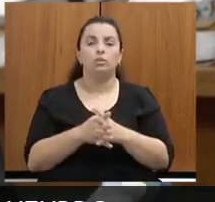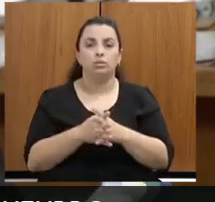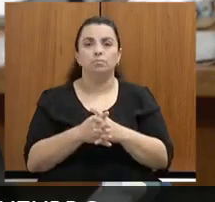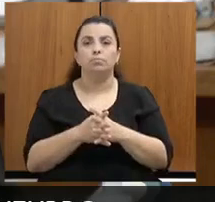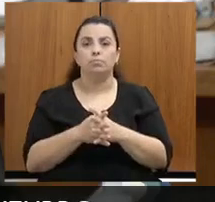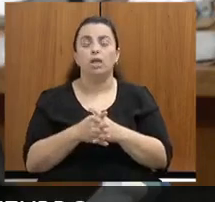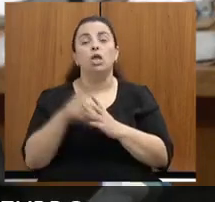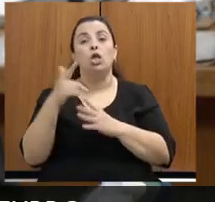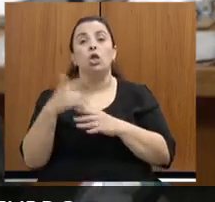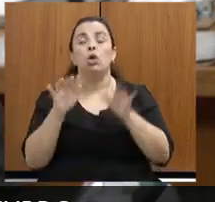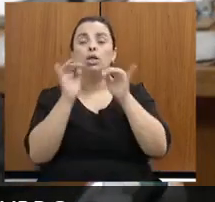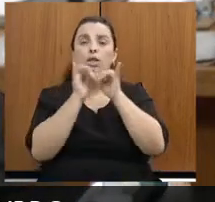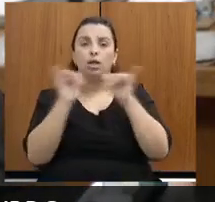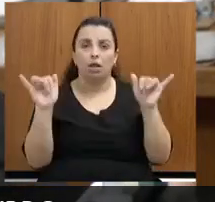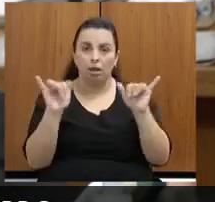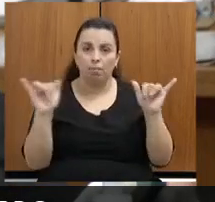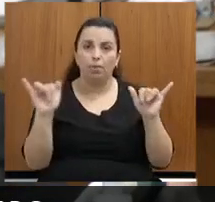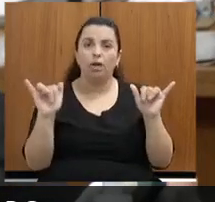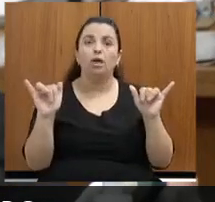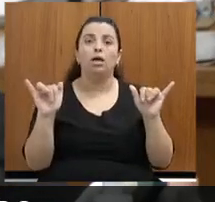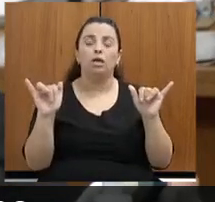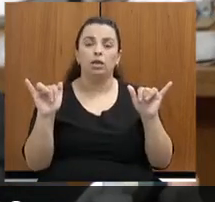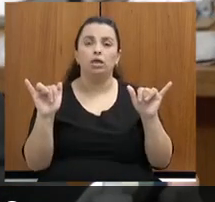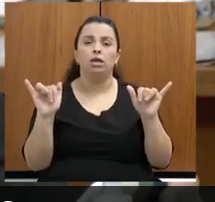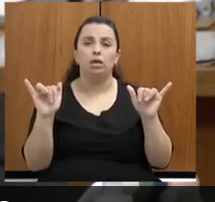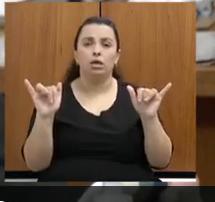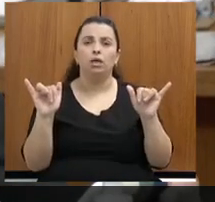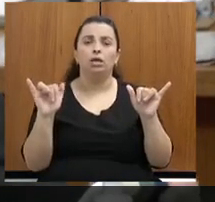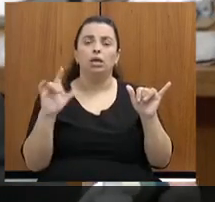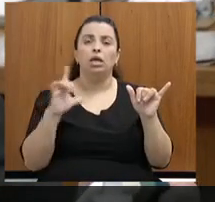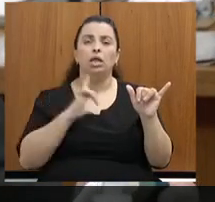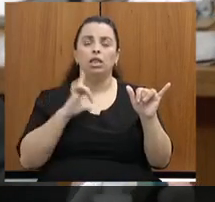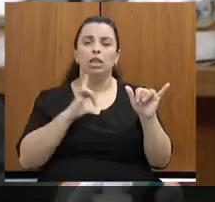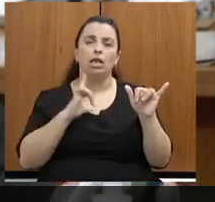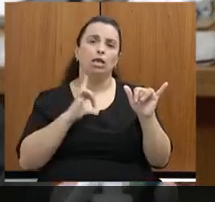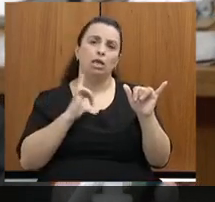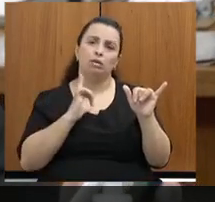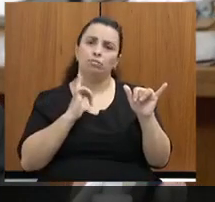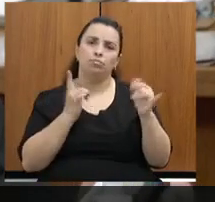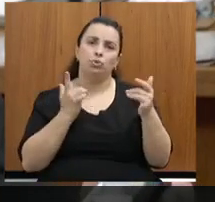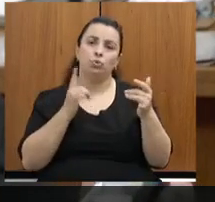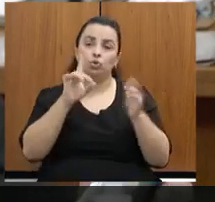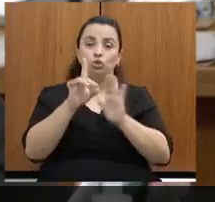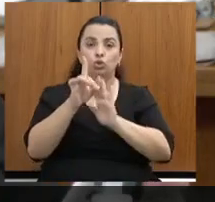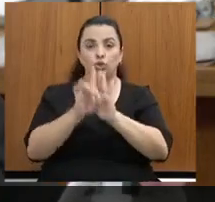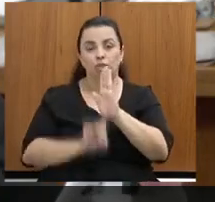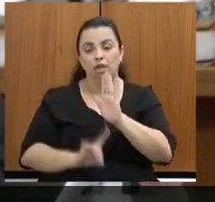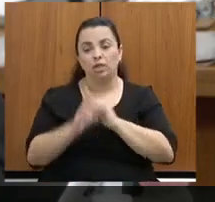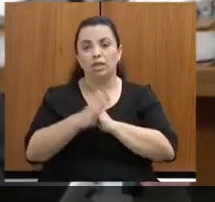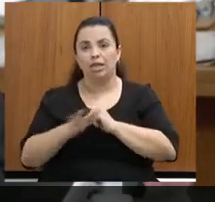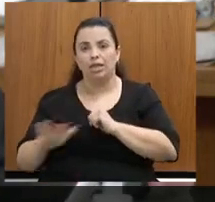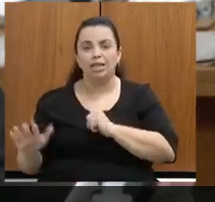uma campanha aí relativa aos direitos da a e do Adolescente